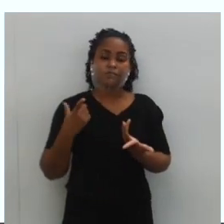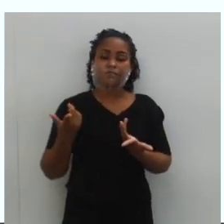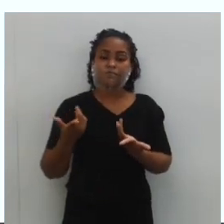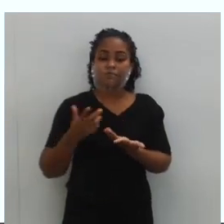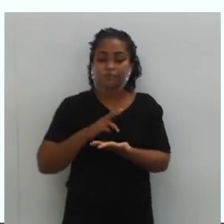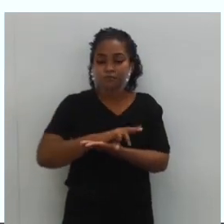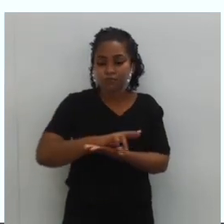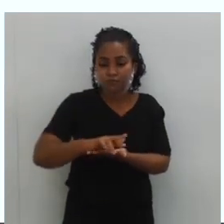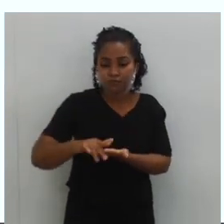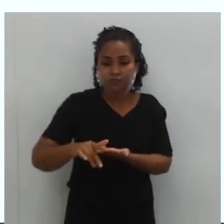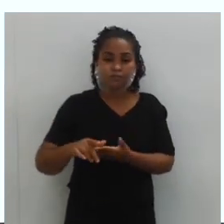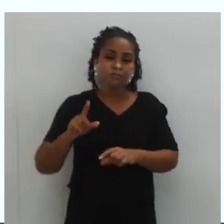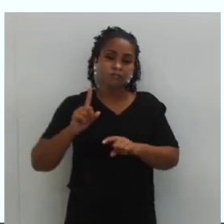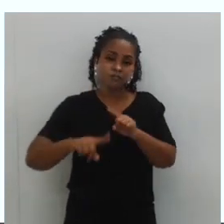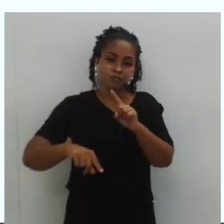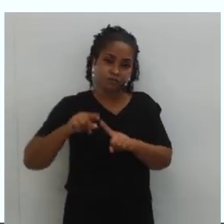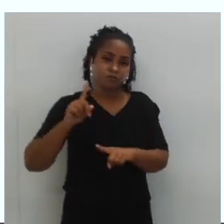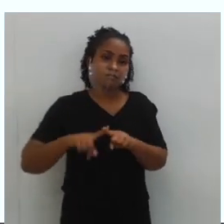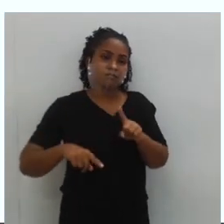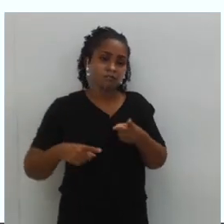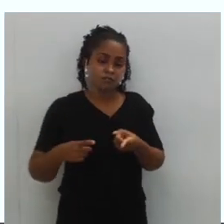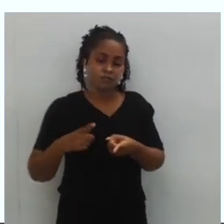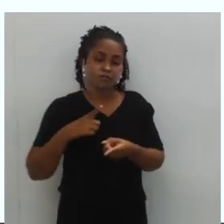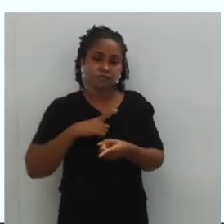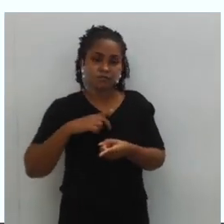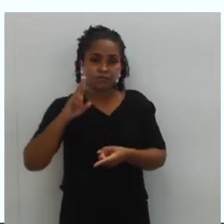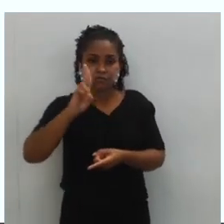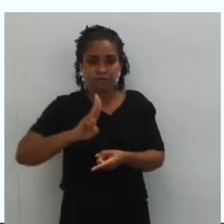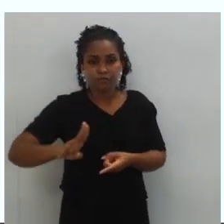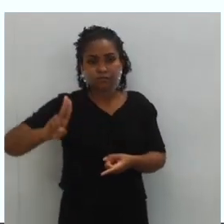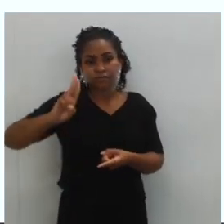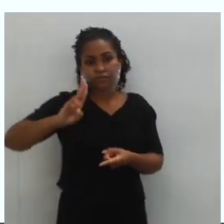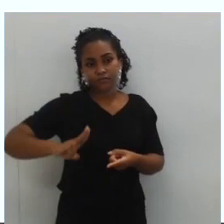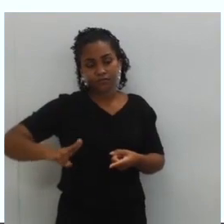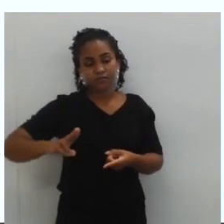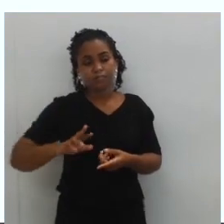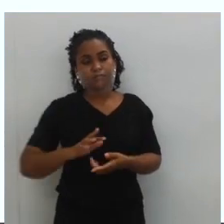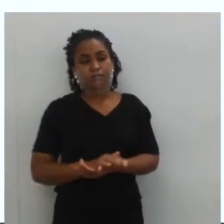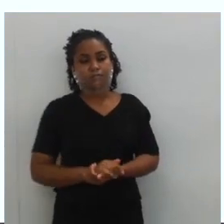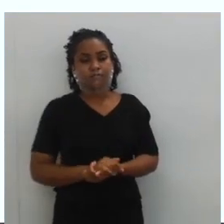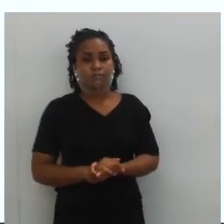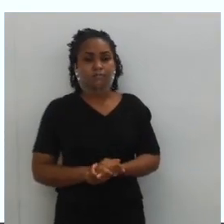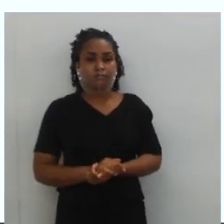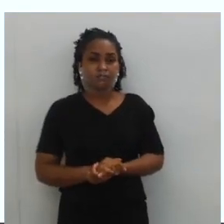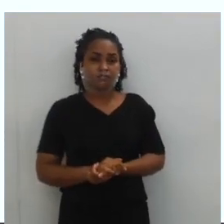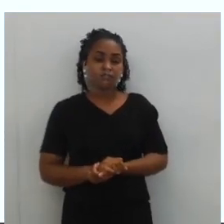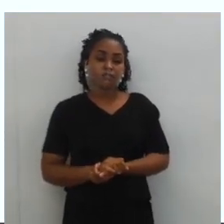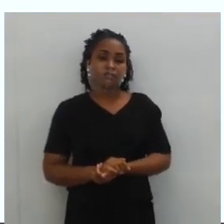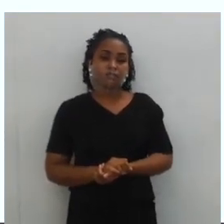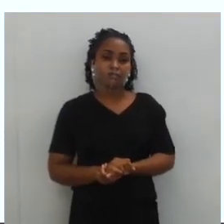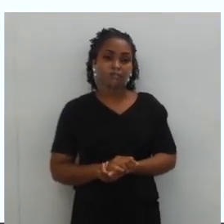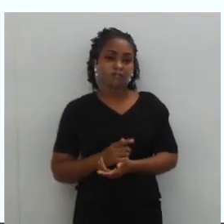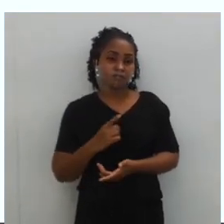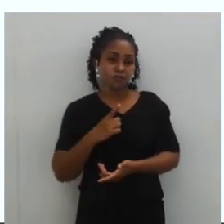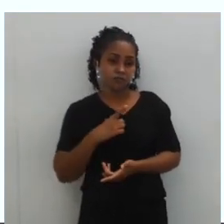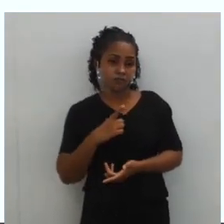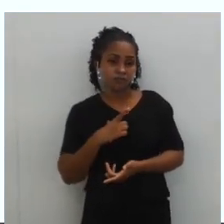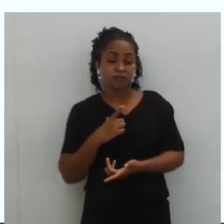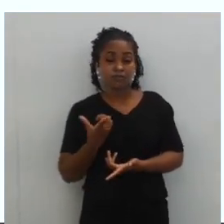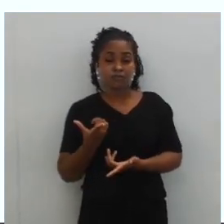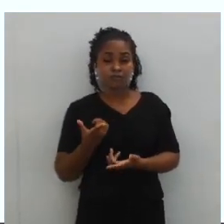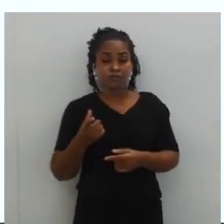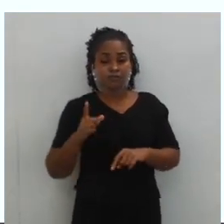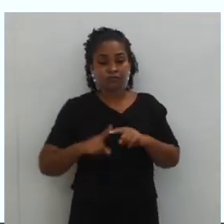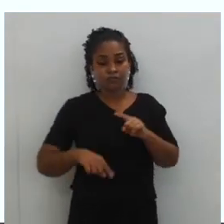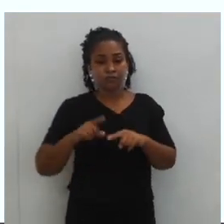o material que vocês vão utilizar para construir o cenário, né, até o material de